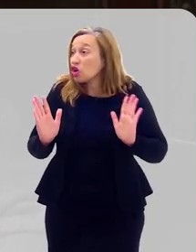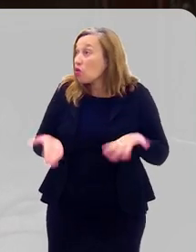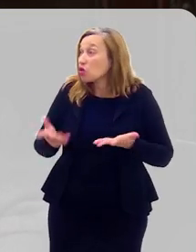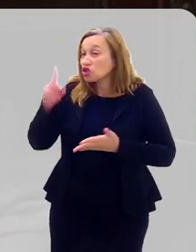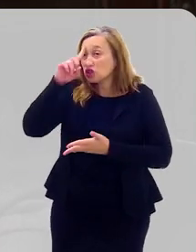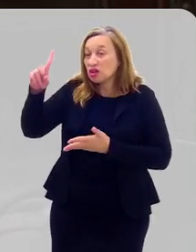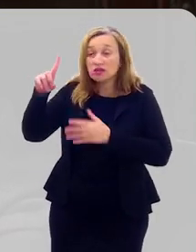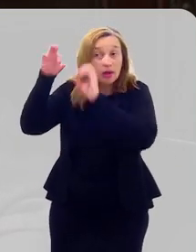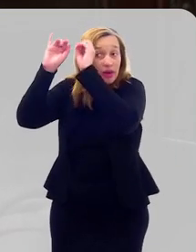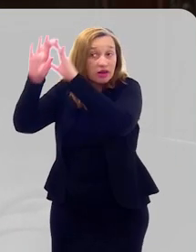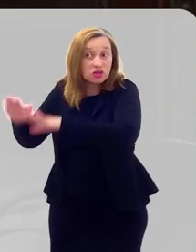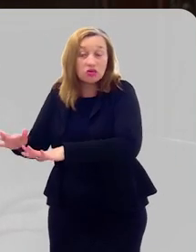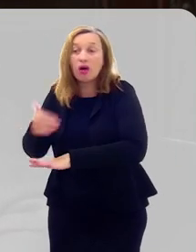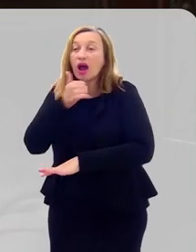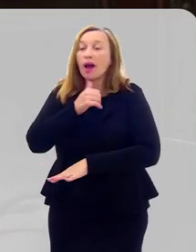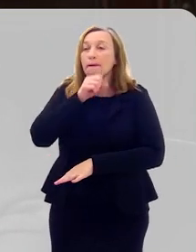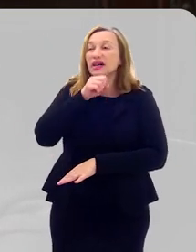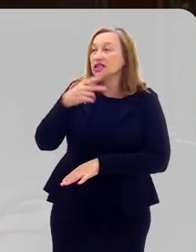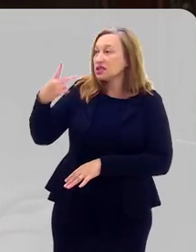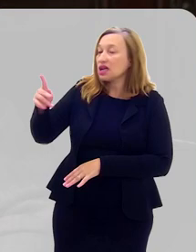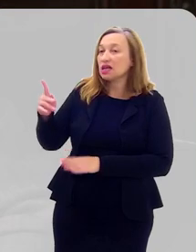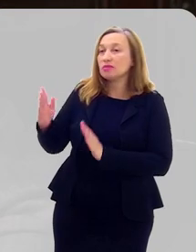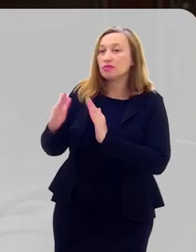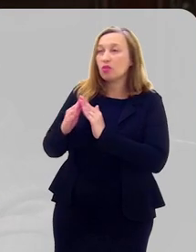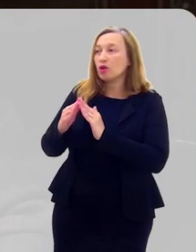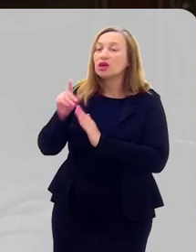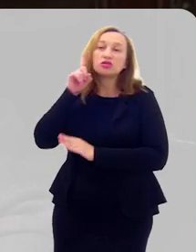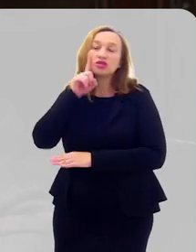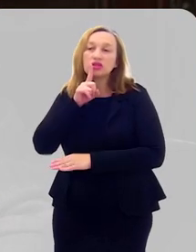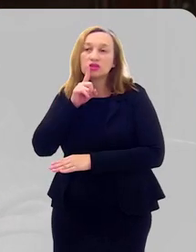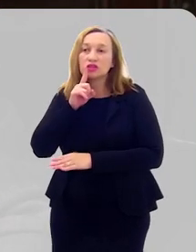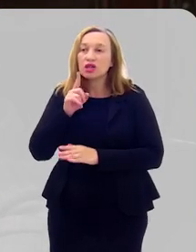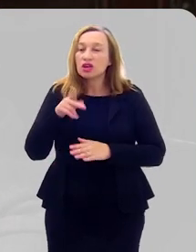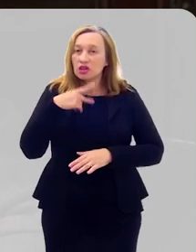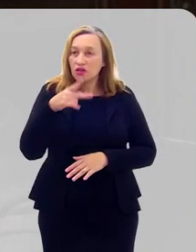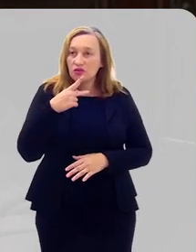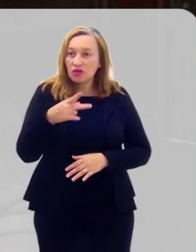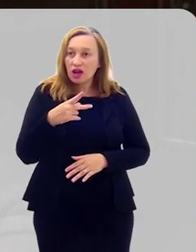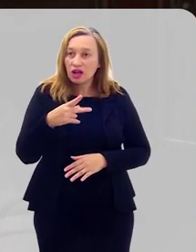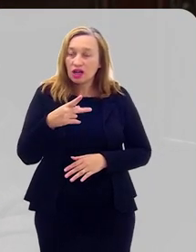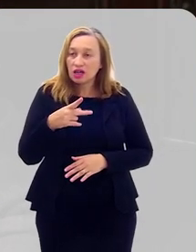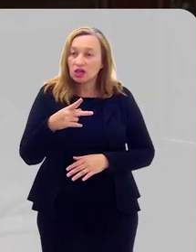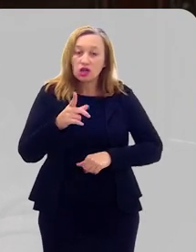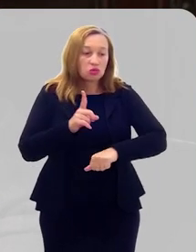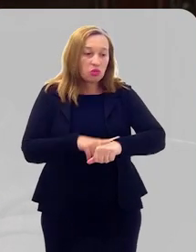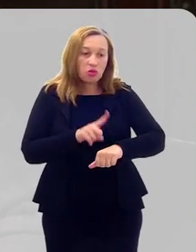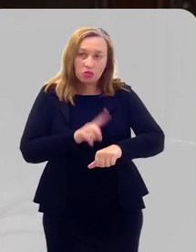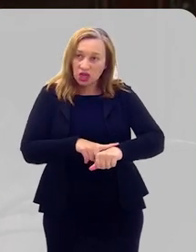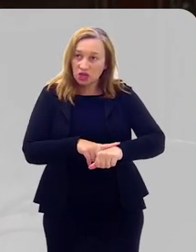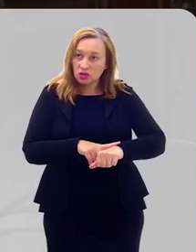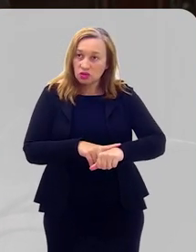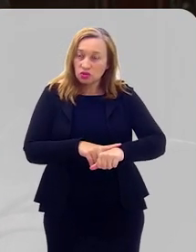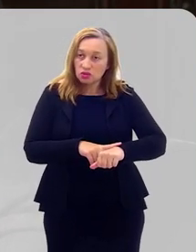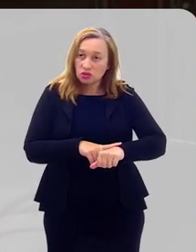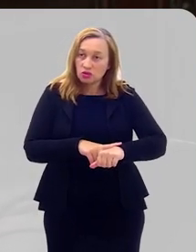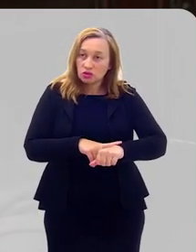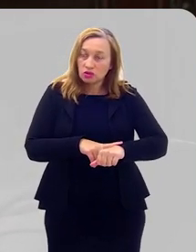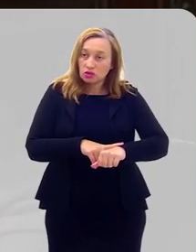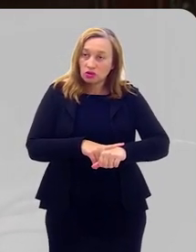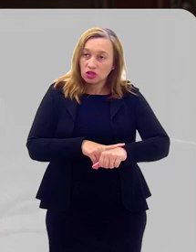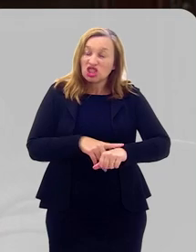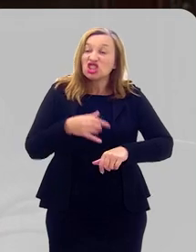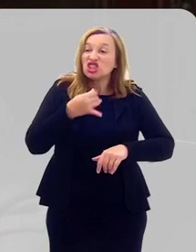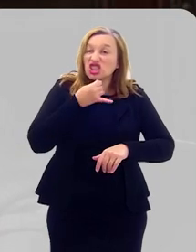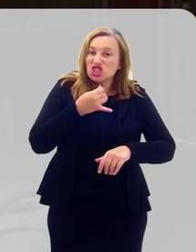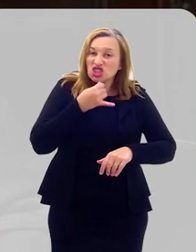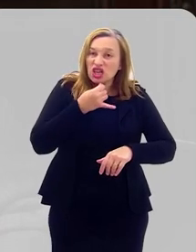maravilhoso para ele, né? Ficou, a mãe dele mora lá nos Estados Unidos. E eu costumo dizer que um abismo chama outro abismo. E a juventude, quando eu vou falar, eu